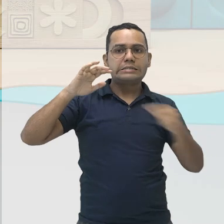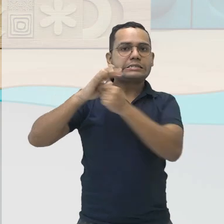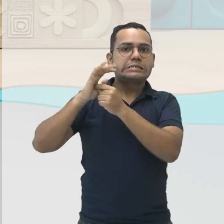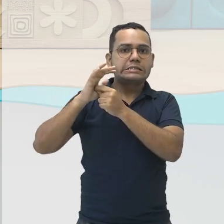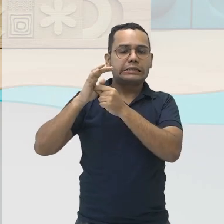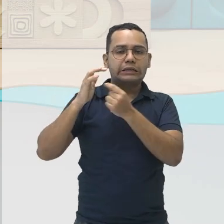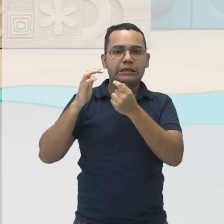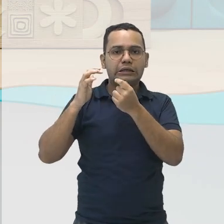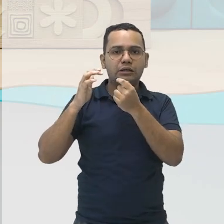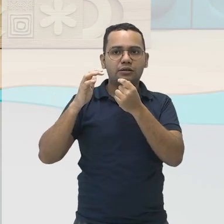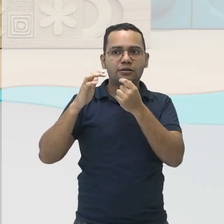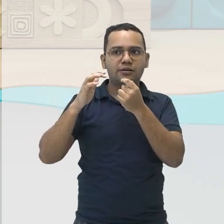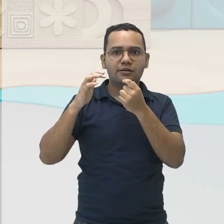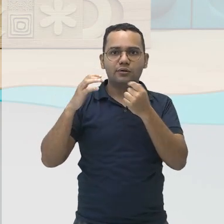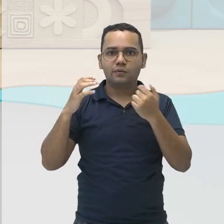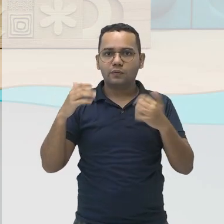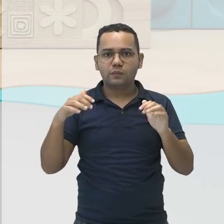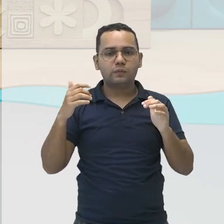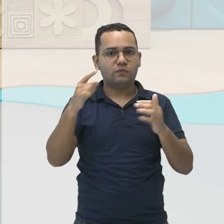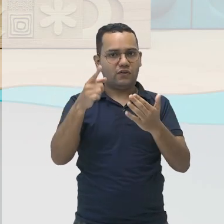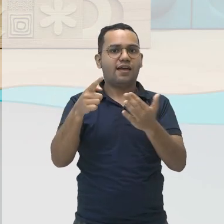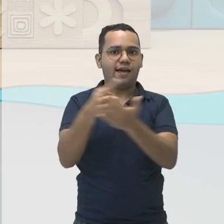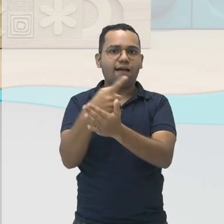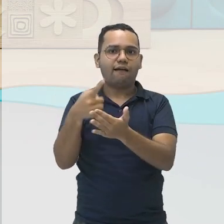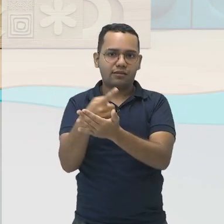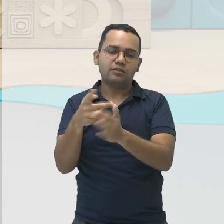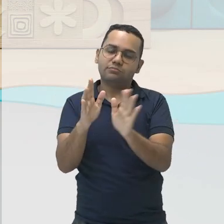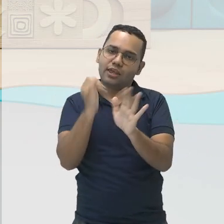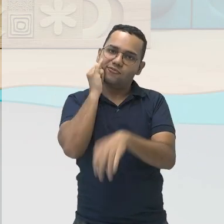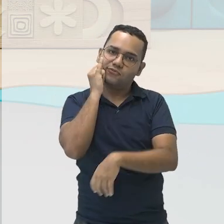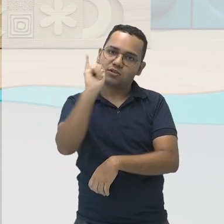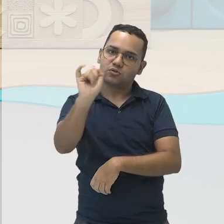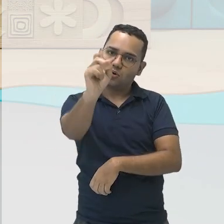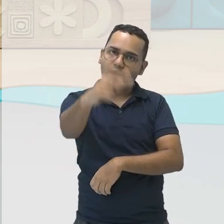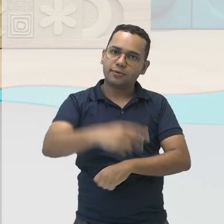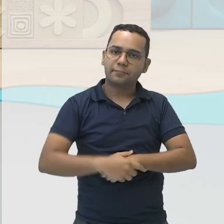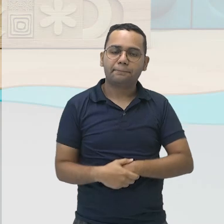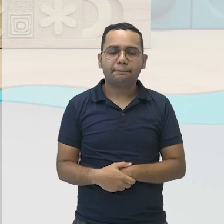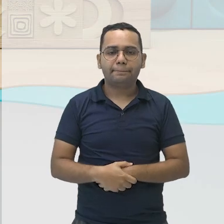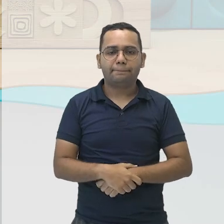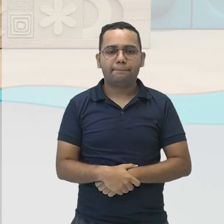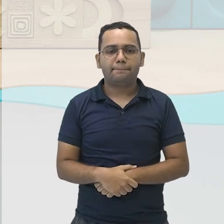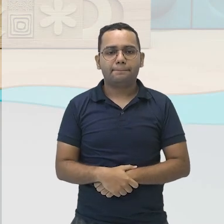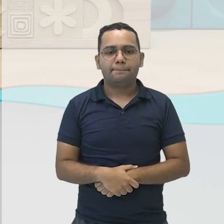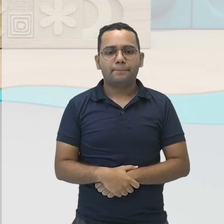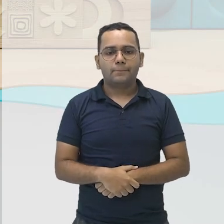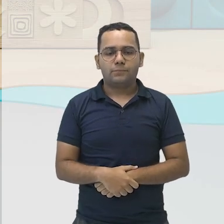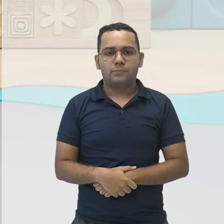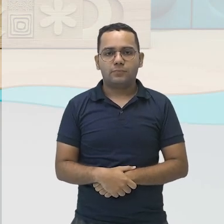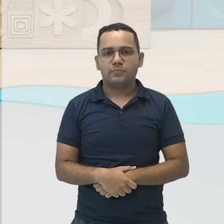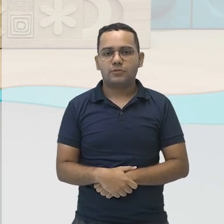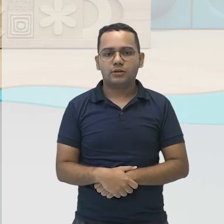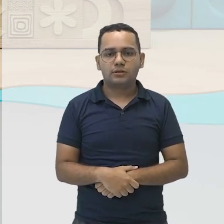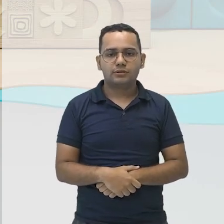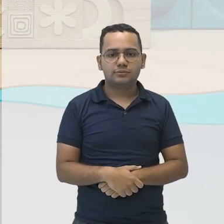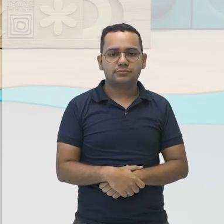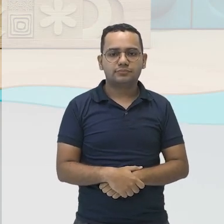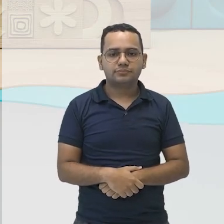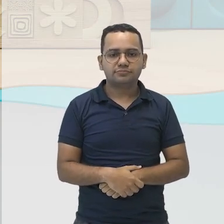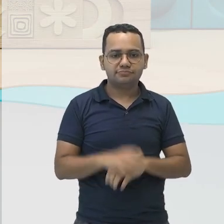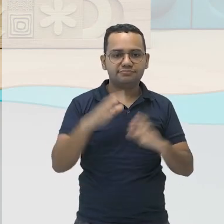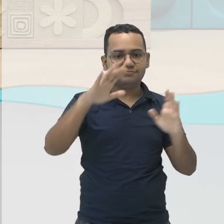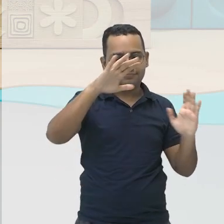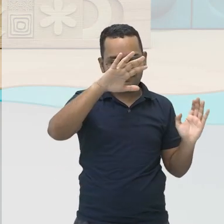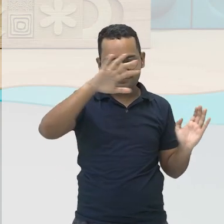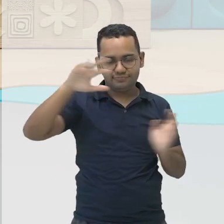foi feita aí de maneira errada. Então, muito cuidado com isso, ok? Dando prosseguimento, então, a gente vai entrar agora nos